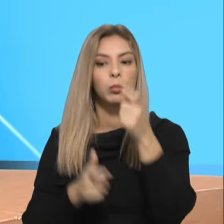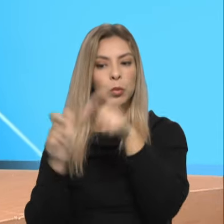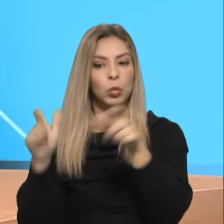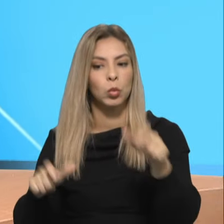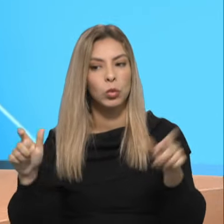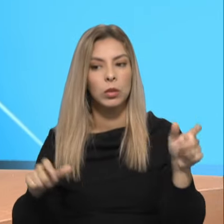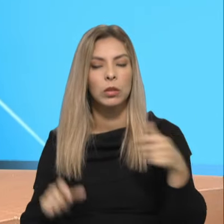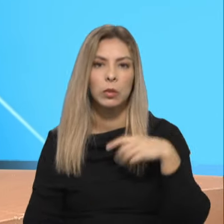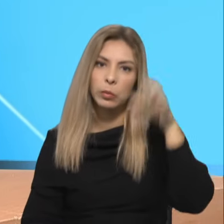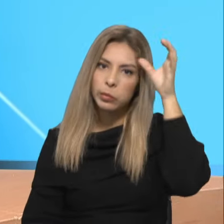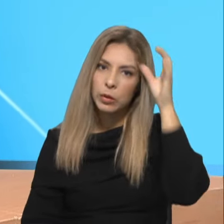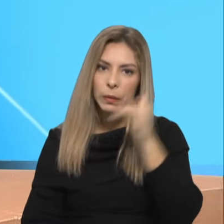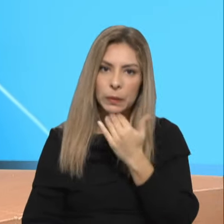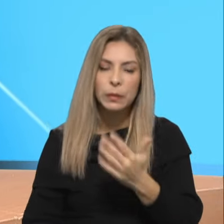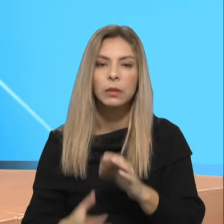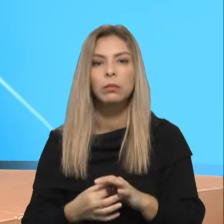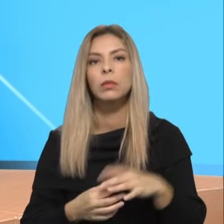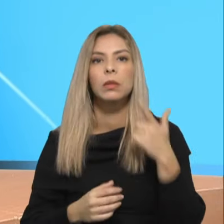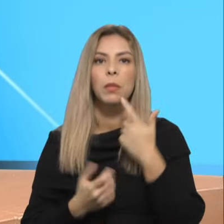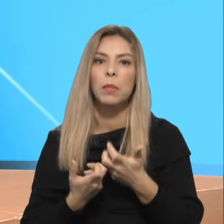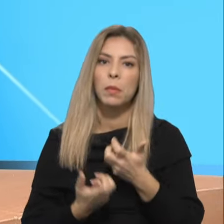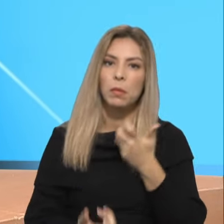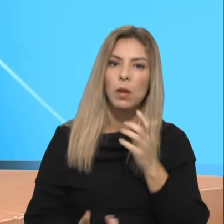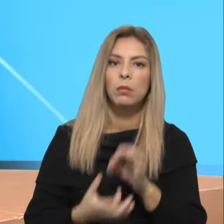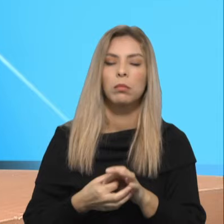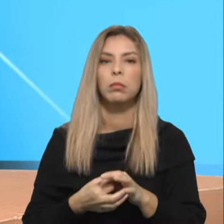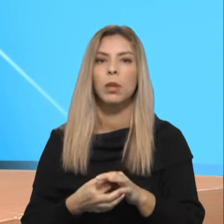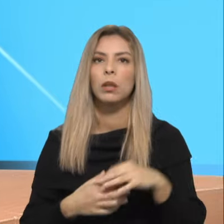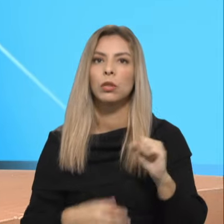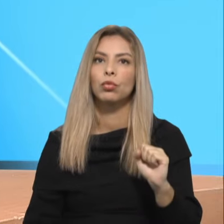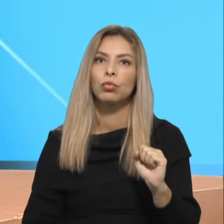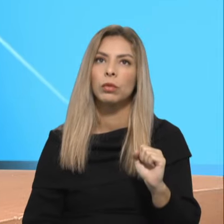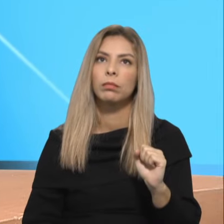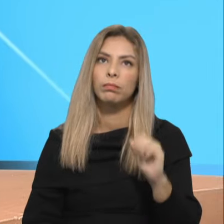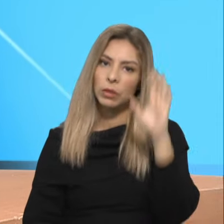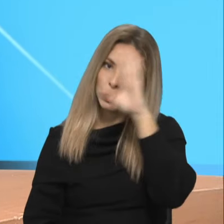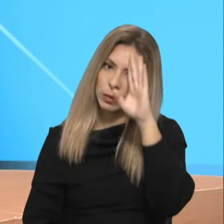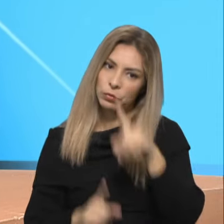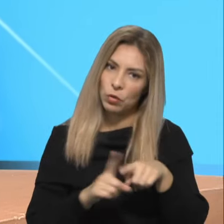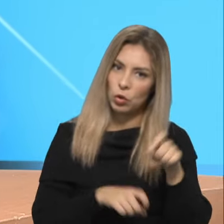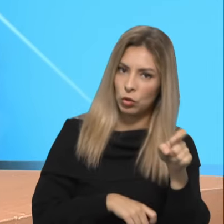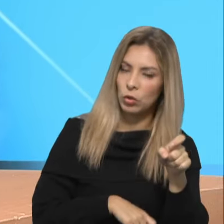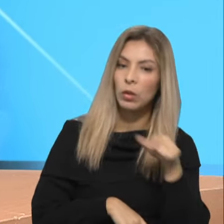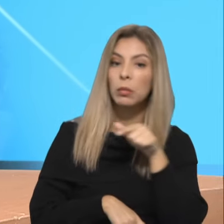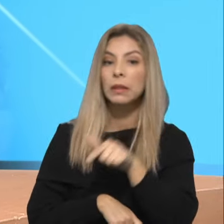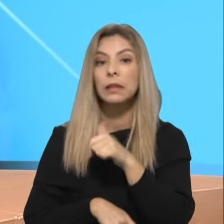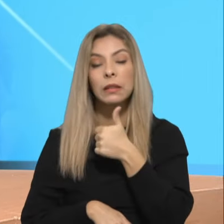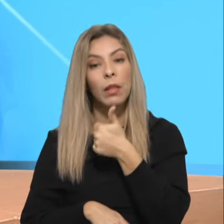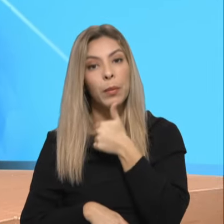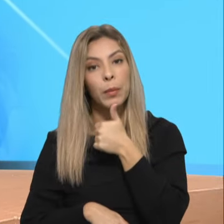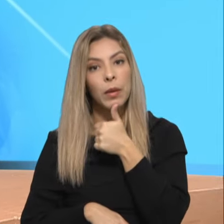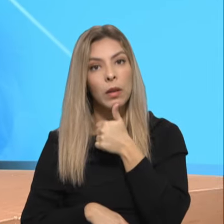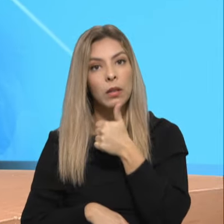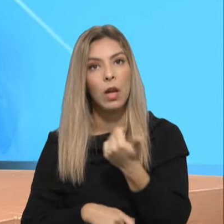mais inteligentes, mais capazes, mais conhecedoras, fugindo a um desígnio de Deus. E depois o texto vai orientar-se para a